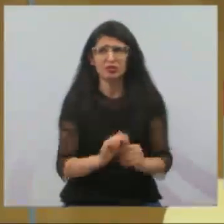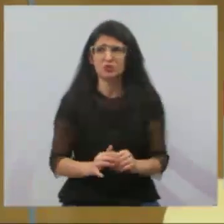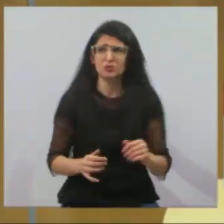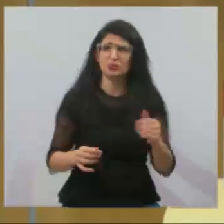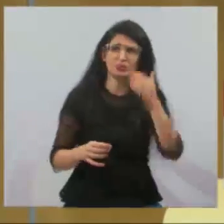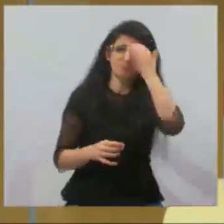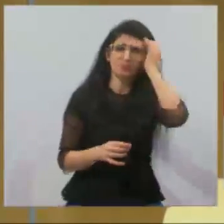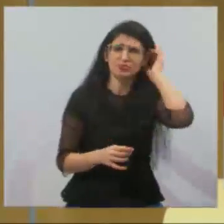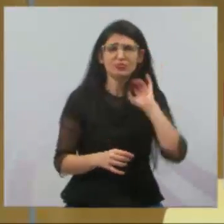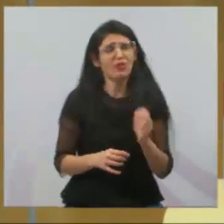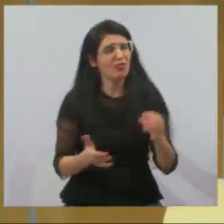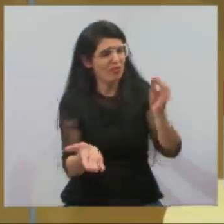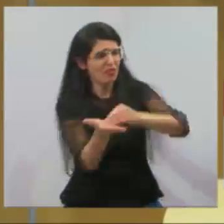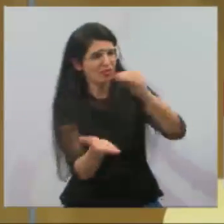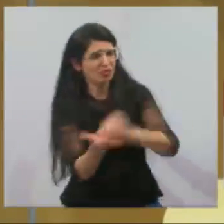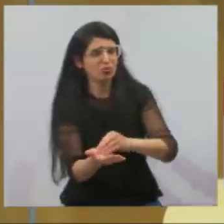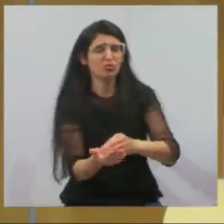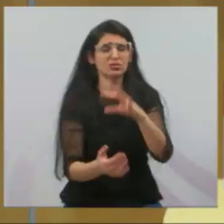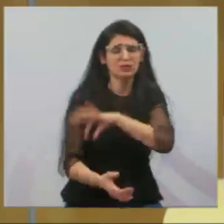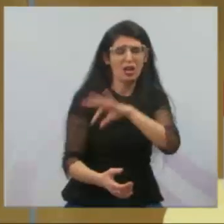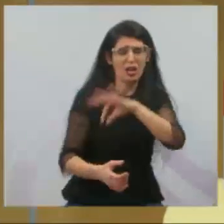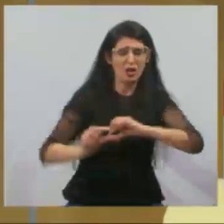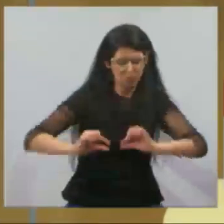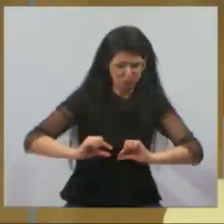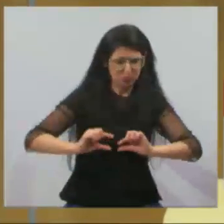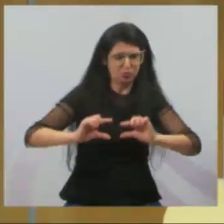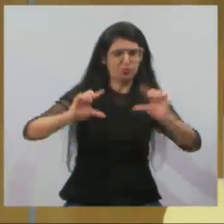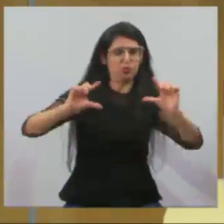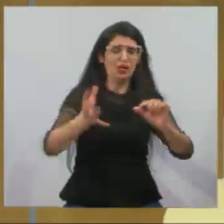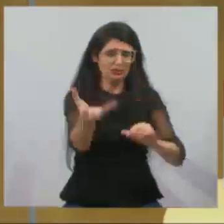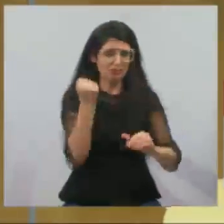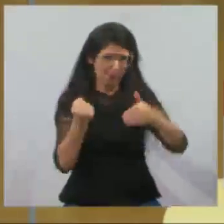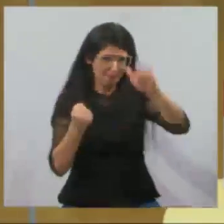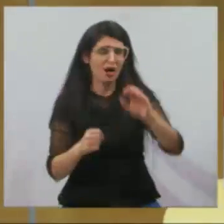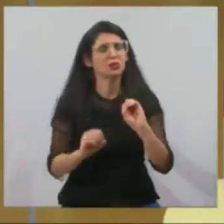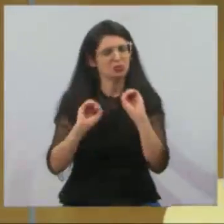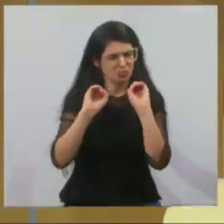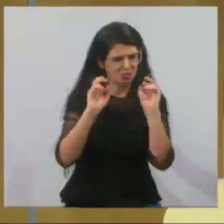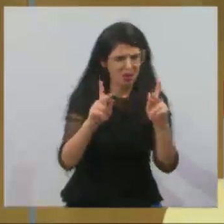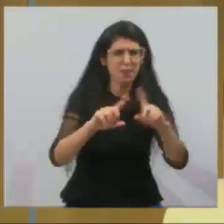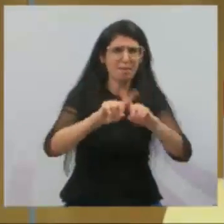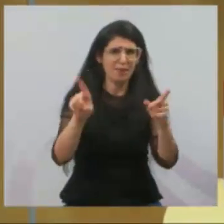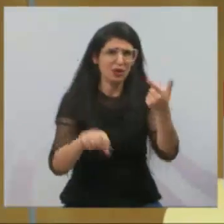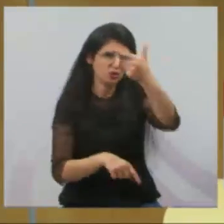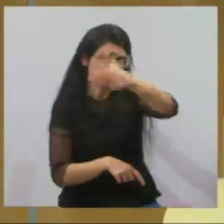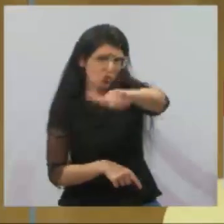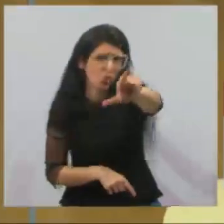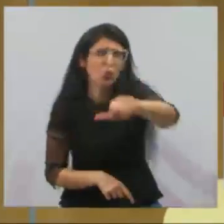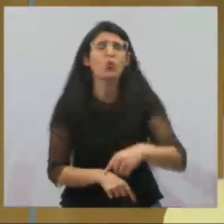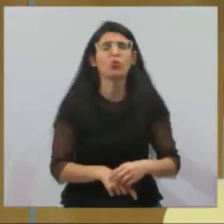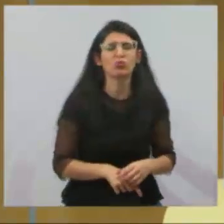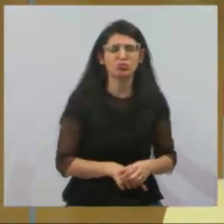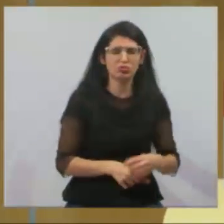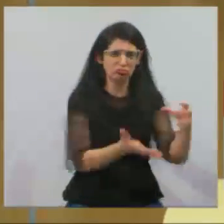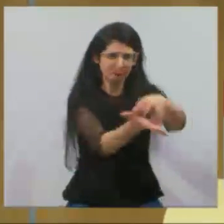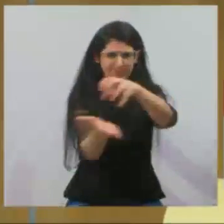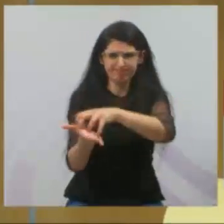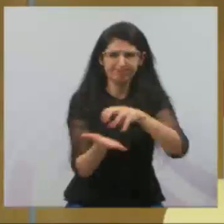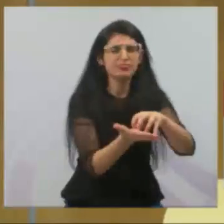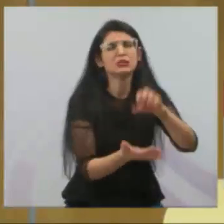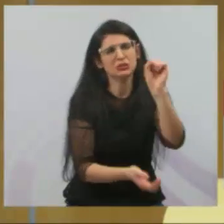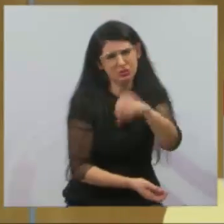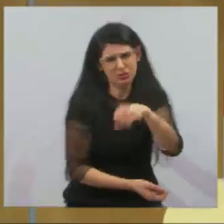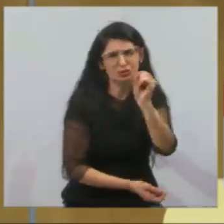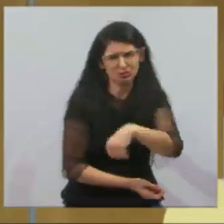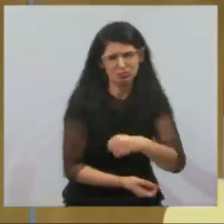sem ter aumento? Sim, ficou, mas teve várias categorias que teve aí um reajuste à altura para que fosse melhor. Então,